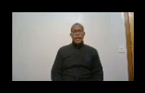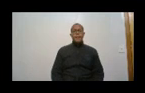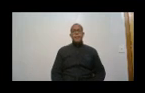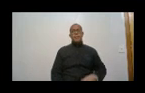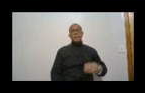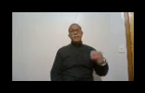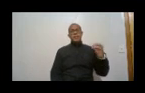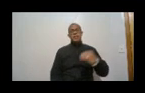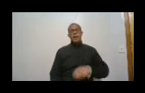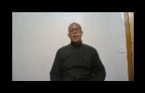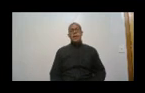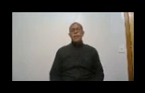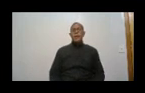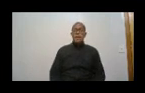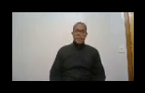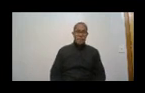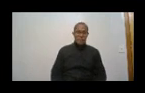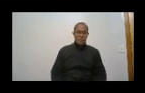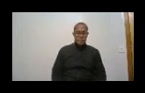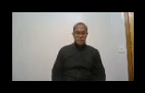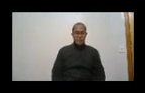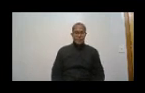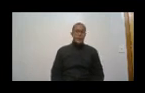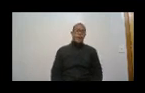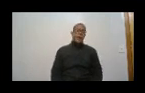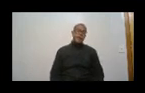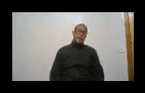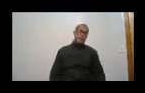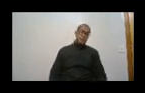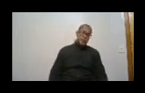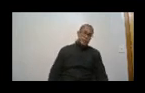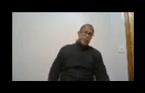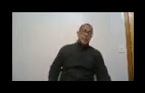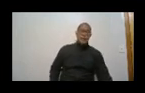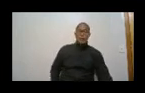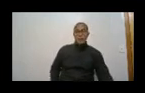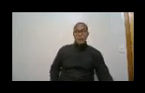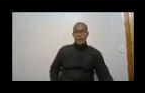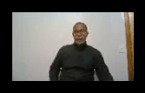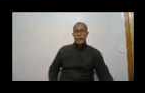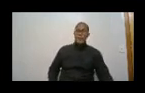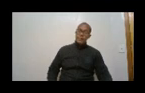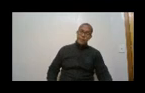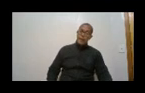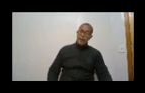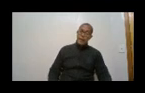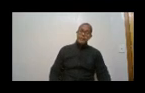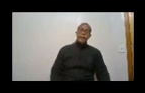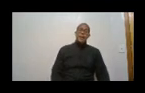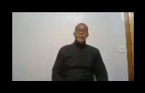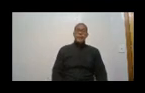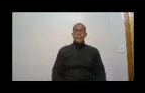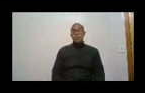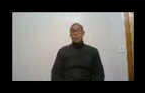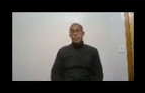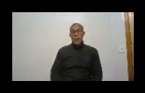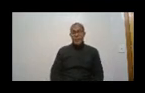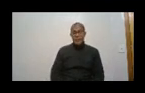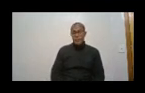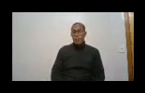seja, ela vai vir e vai se encaixar em algo que já está acontecendo. Ela vai diminuir, ela vai aumentar, ela vai bloquear, ela